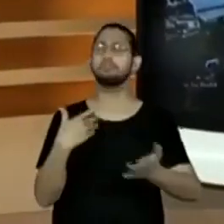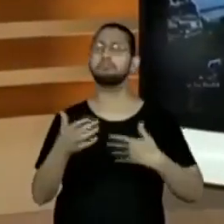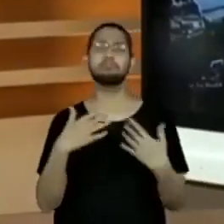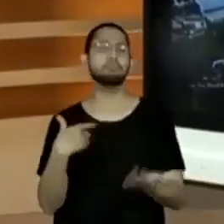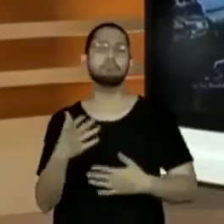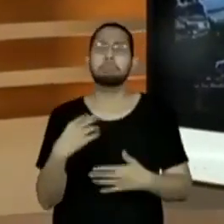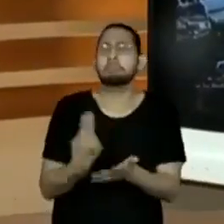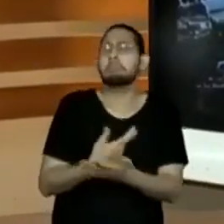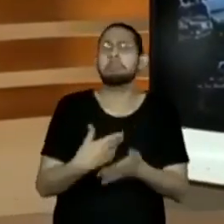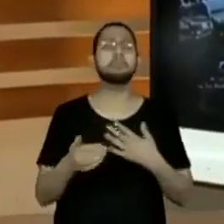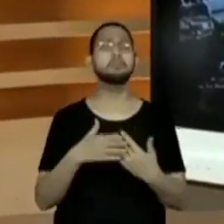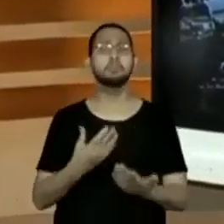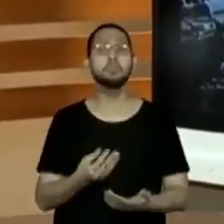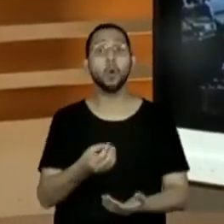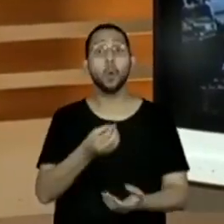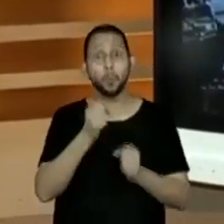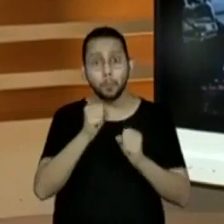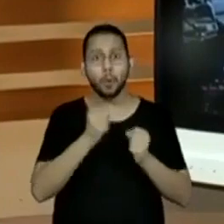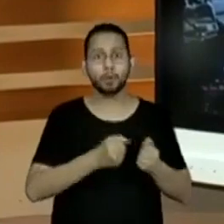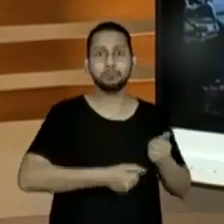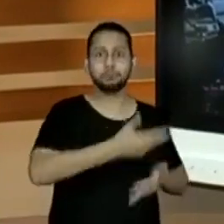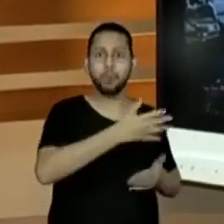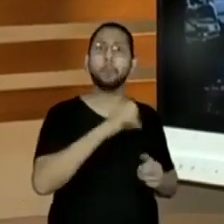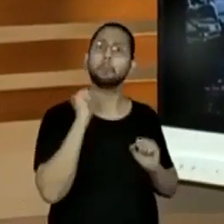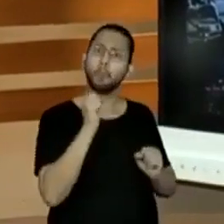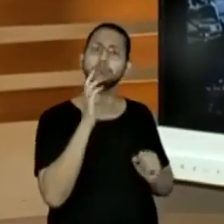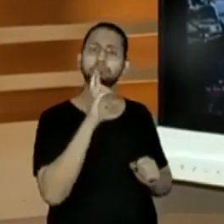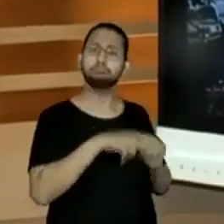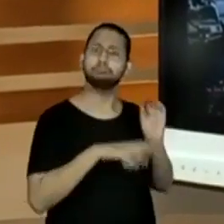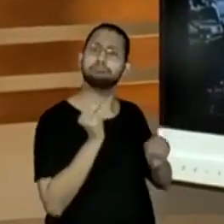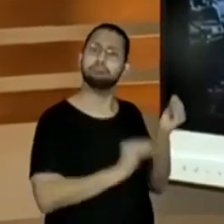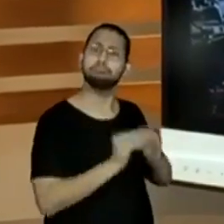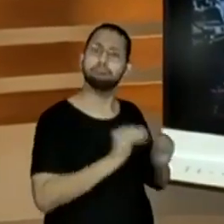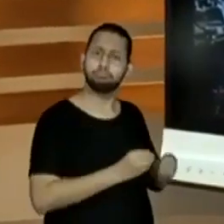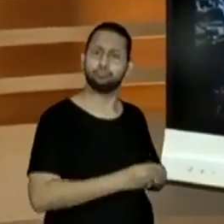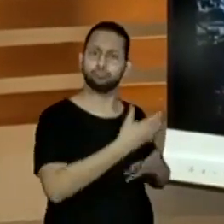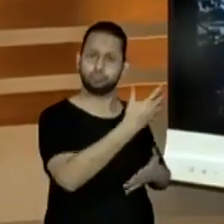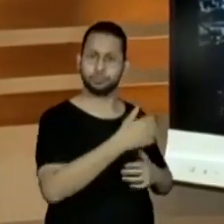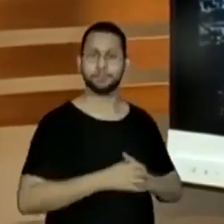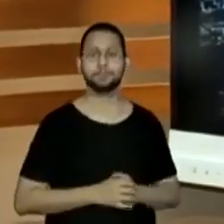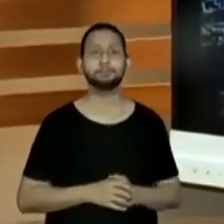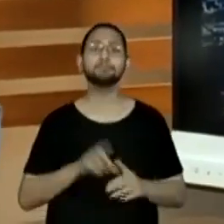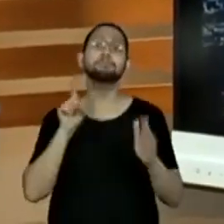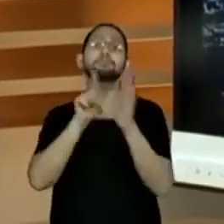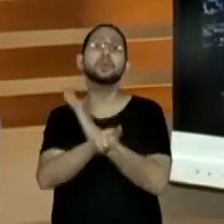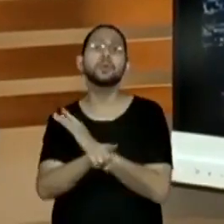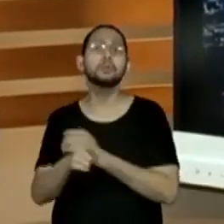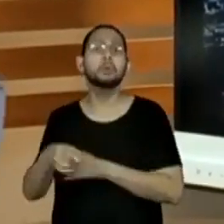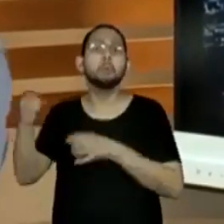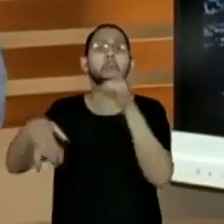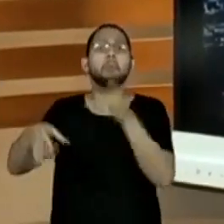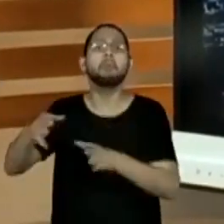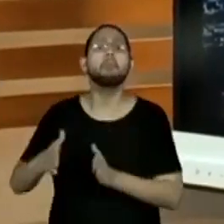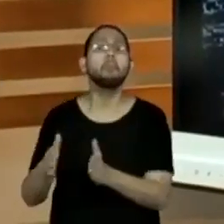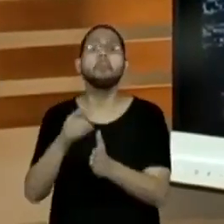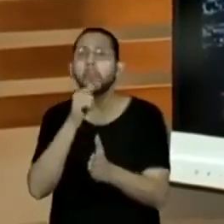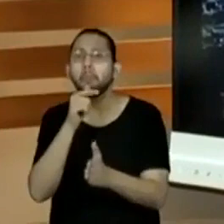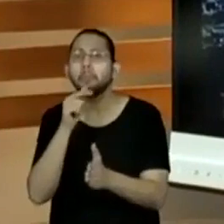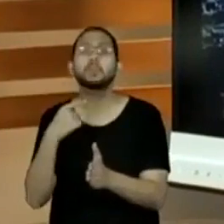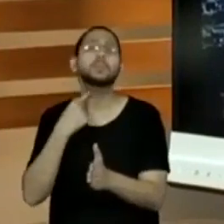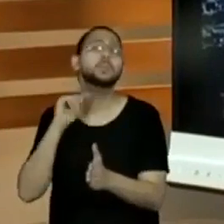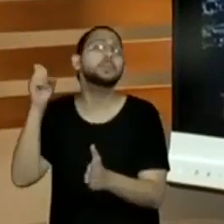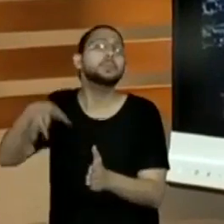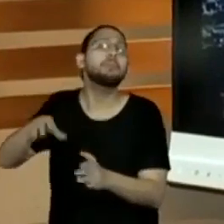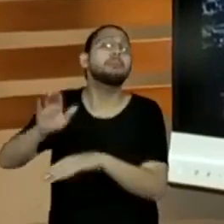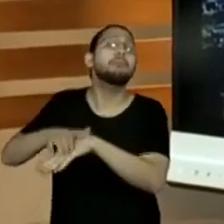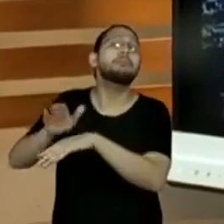já comecem a colocar as respostas no comentário. Olha a pergunta. Quem vocês acham que polui o Rio Tietê? Vamos lá? Vamos abrir aqui